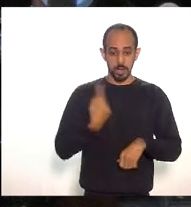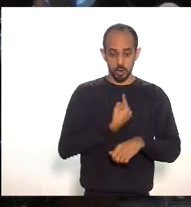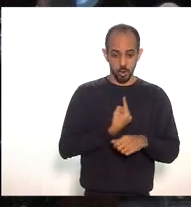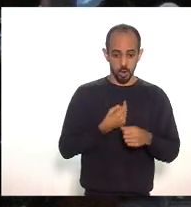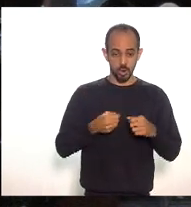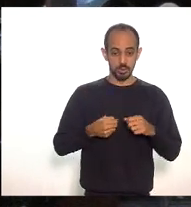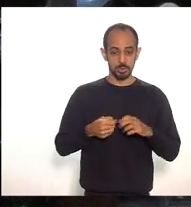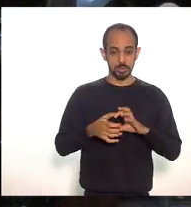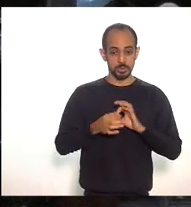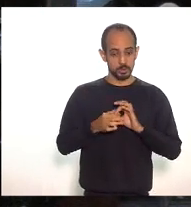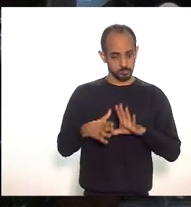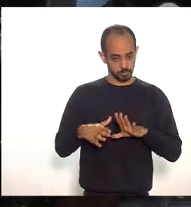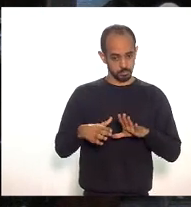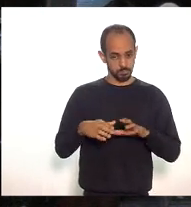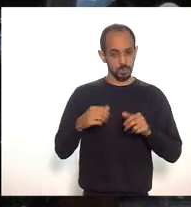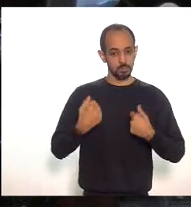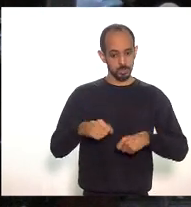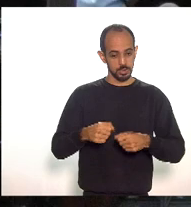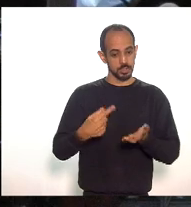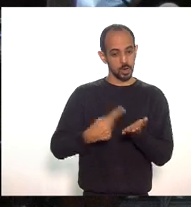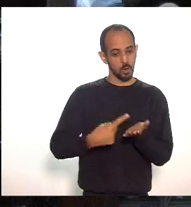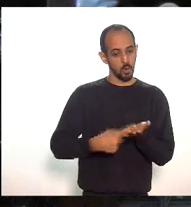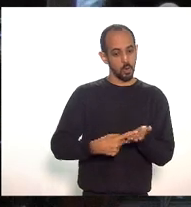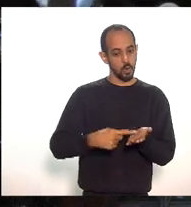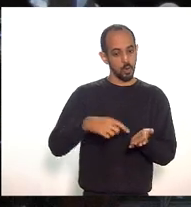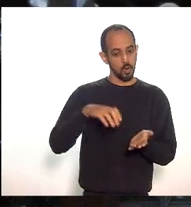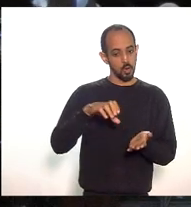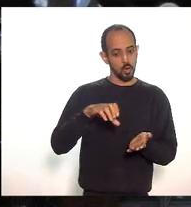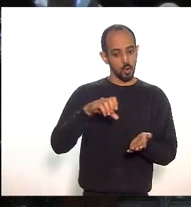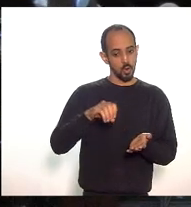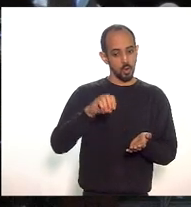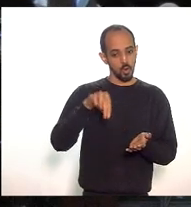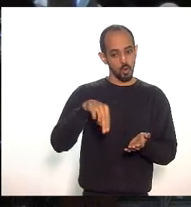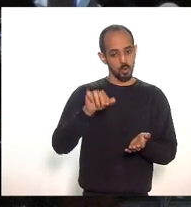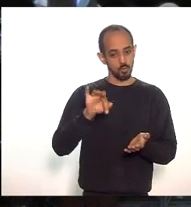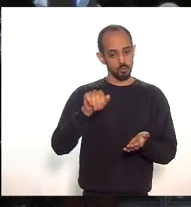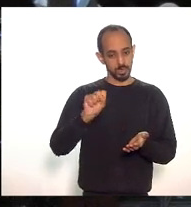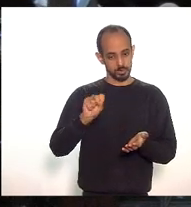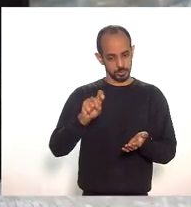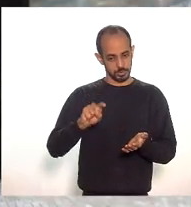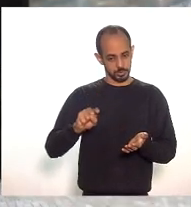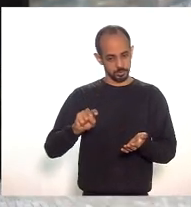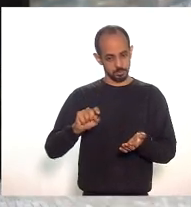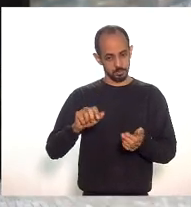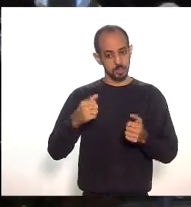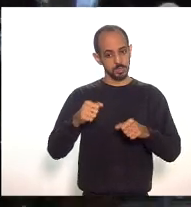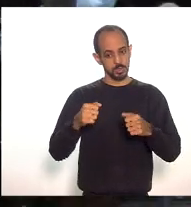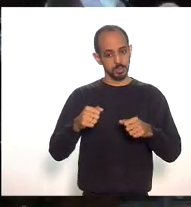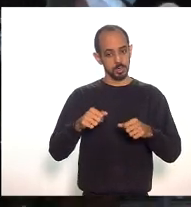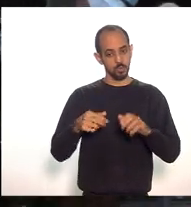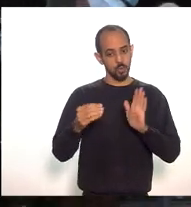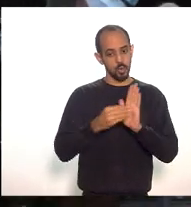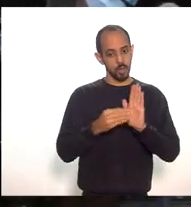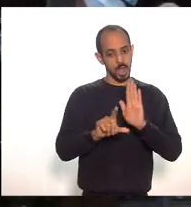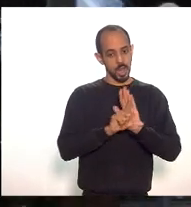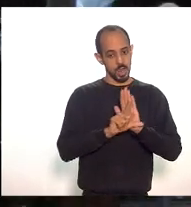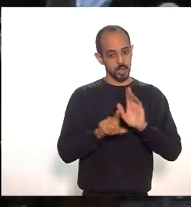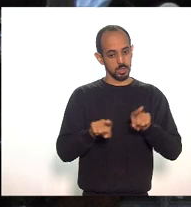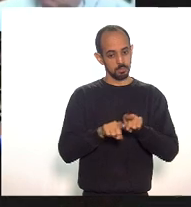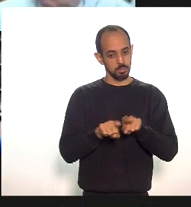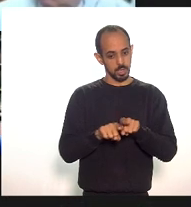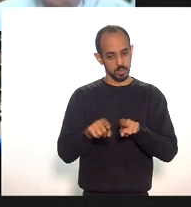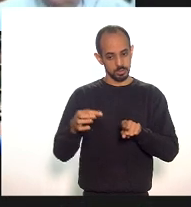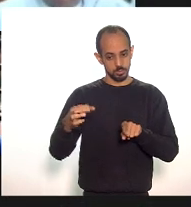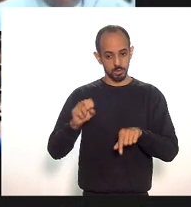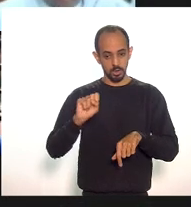hoje o incentivo tem que estar no confaz Tá certo ou não porque Vamos sentar lá Lê te falei do pai e tendo como faz tá ok aí Deputado